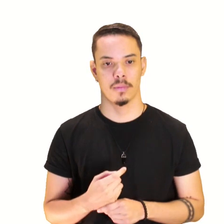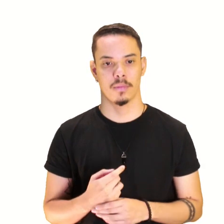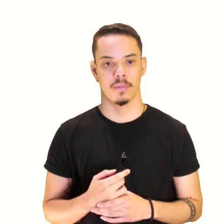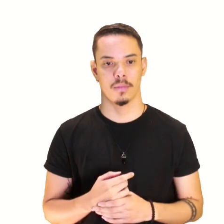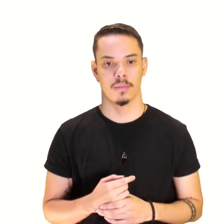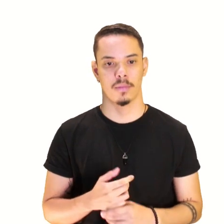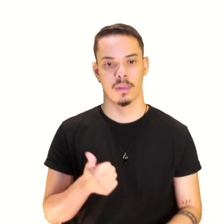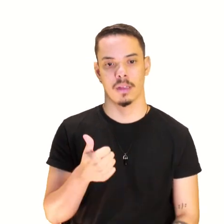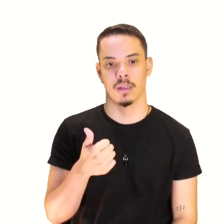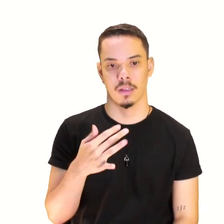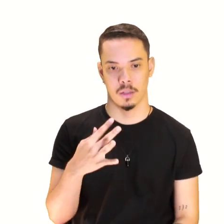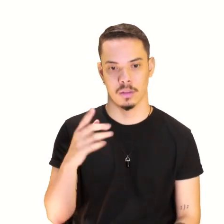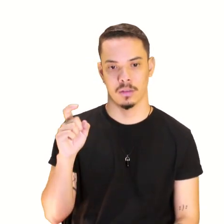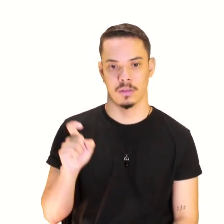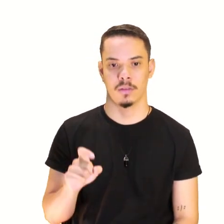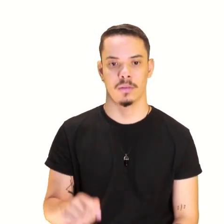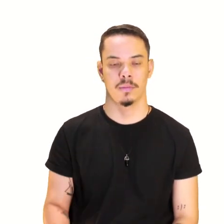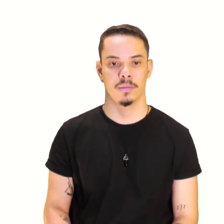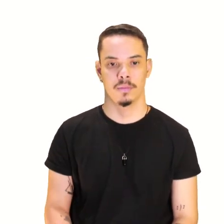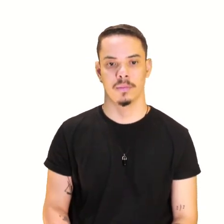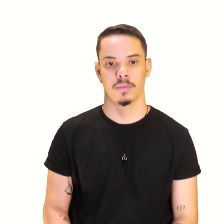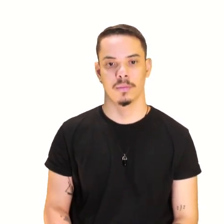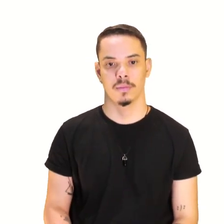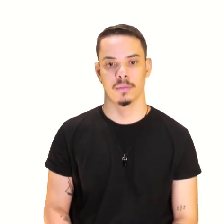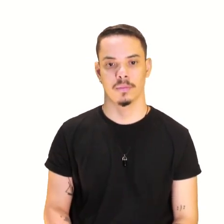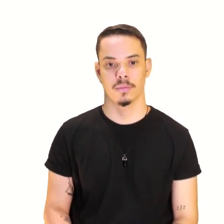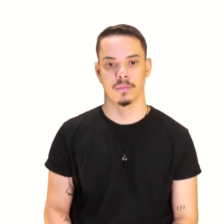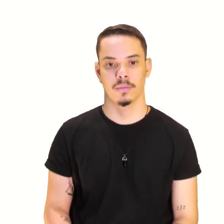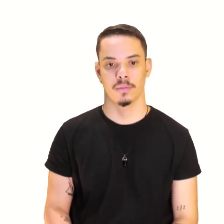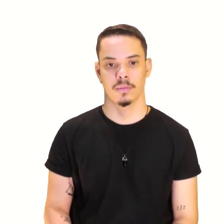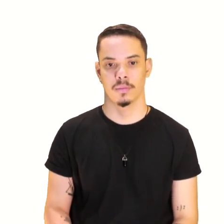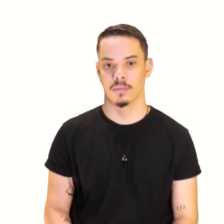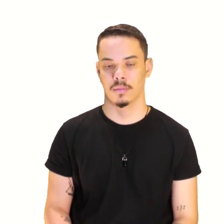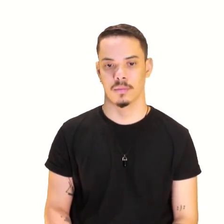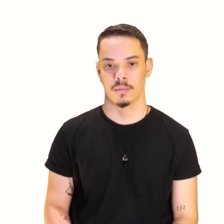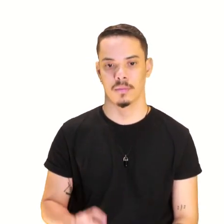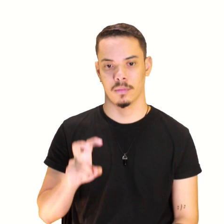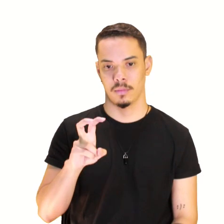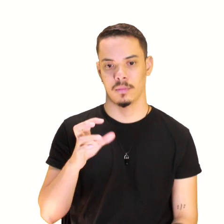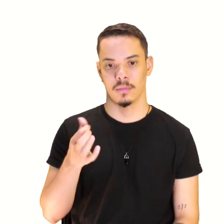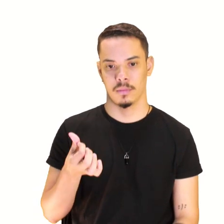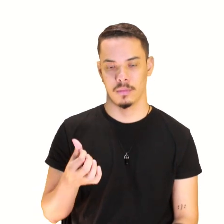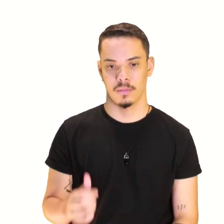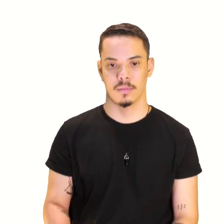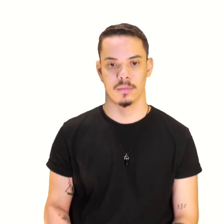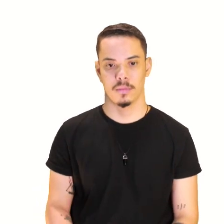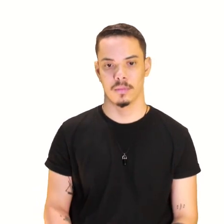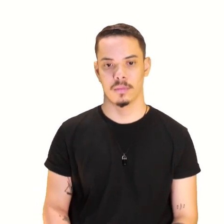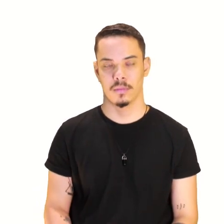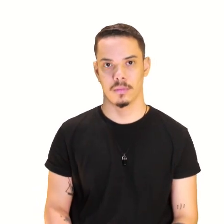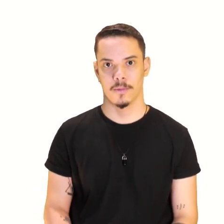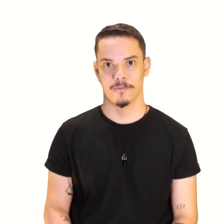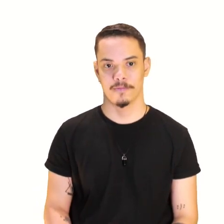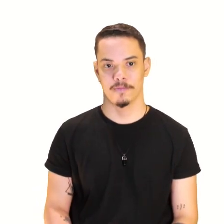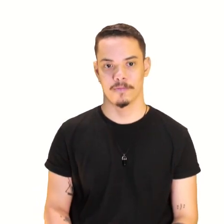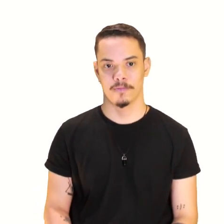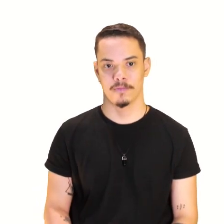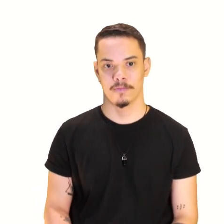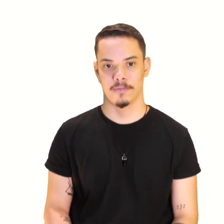x. 14x. 8 vezes 70. 7 vezes 8? 56. 560.